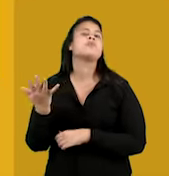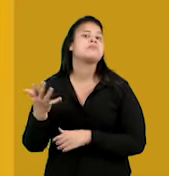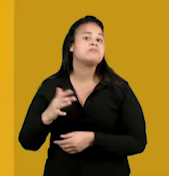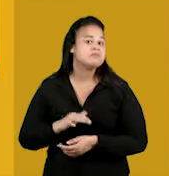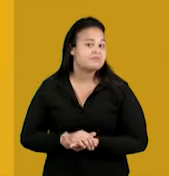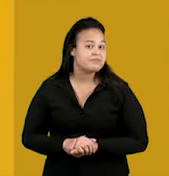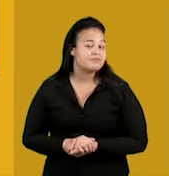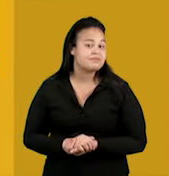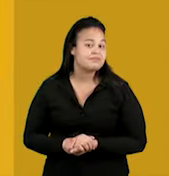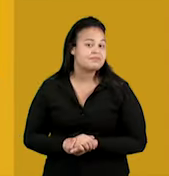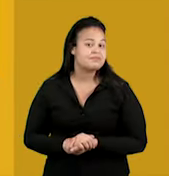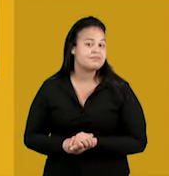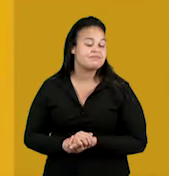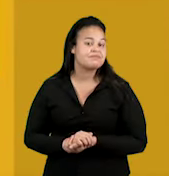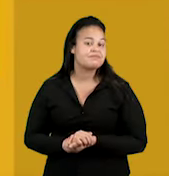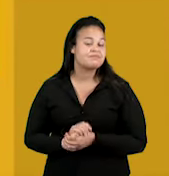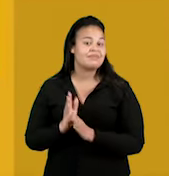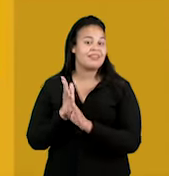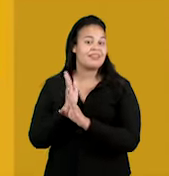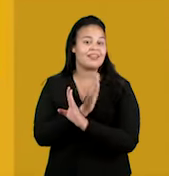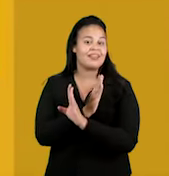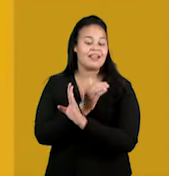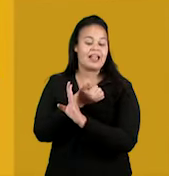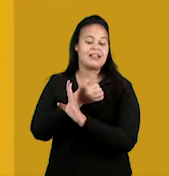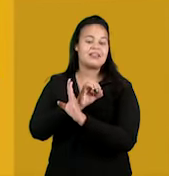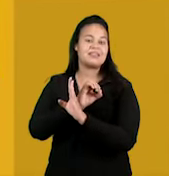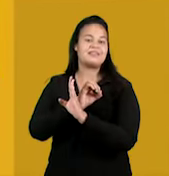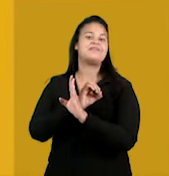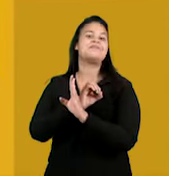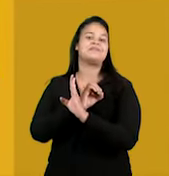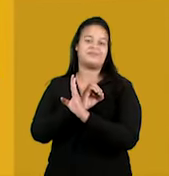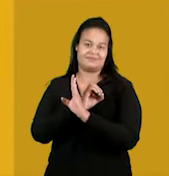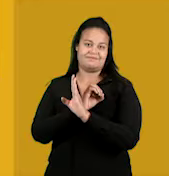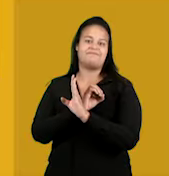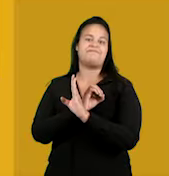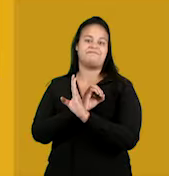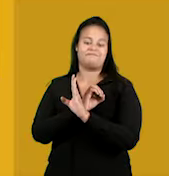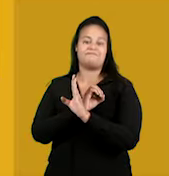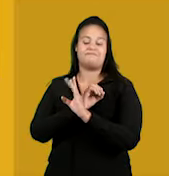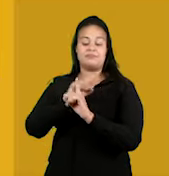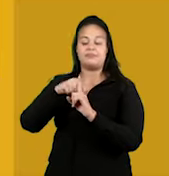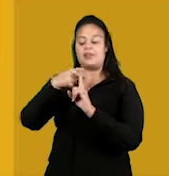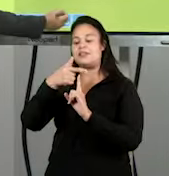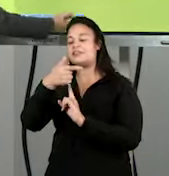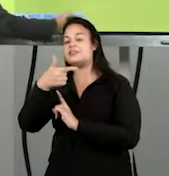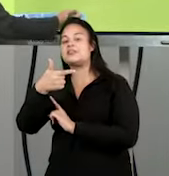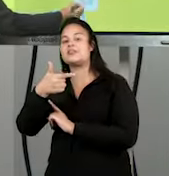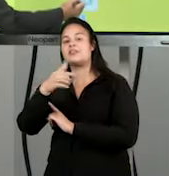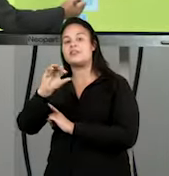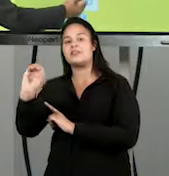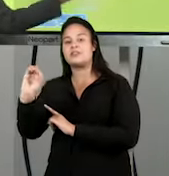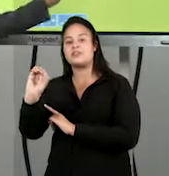ângulo externo? 60 graus. 60 mais 120,